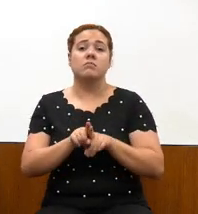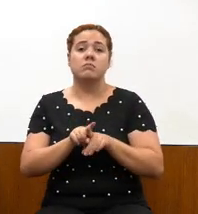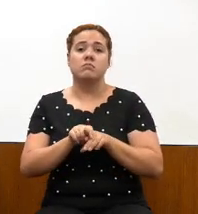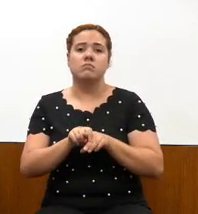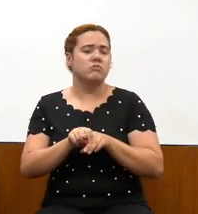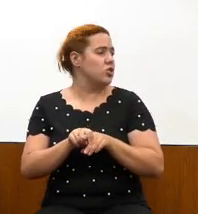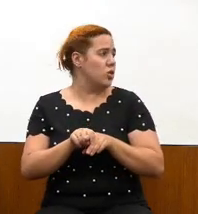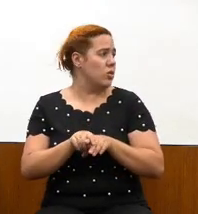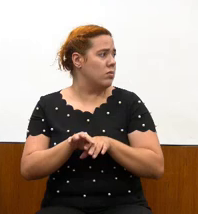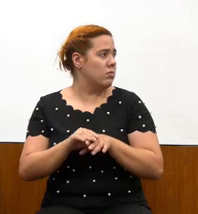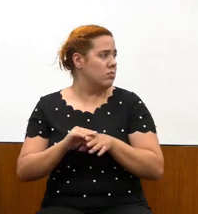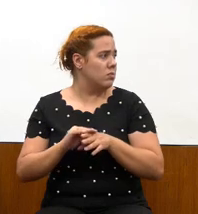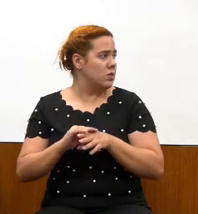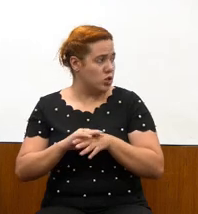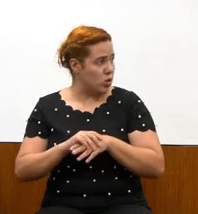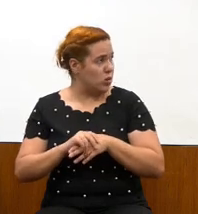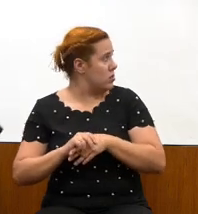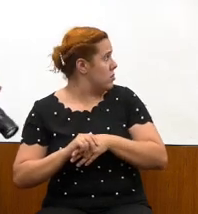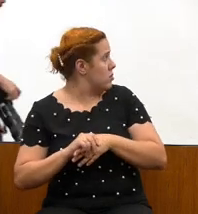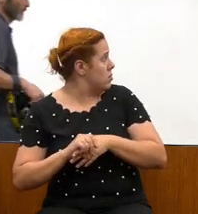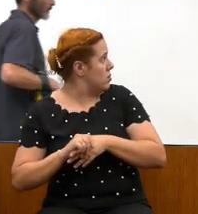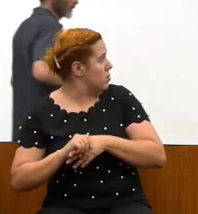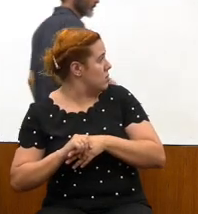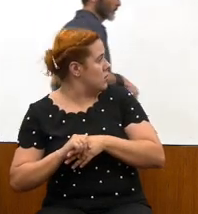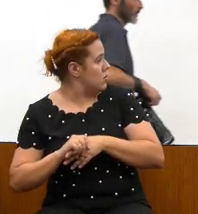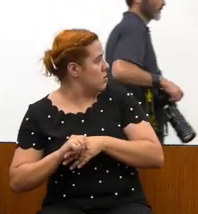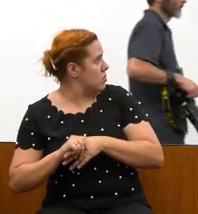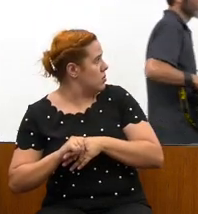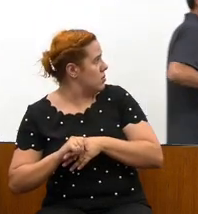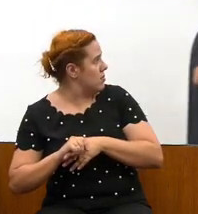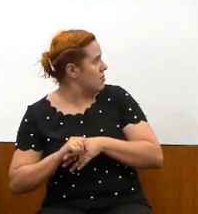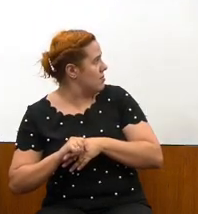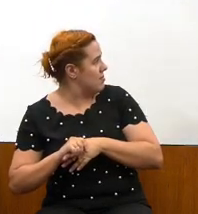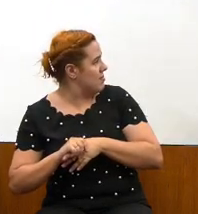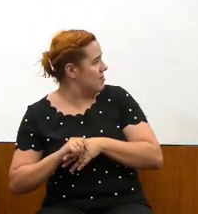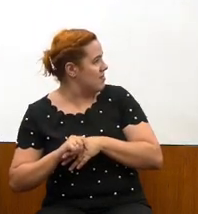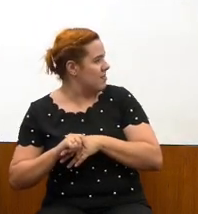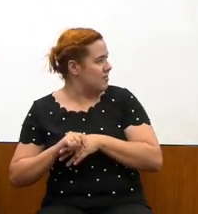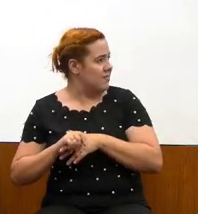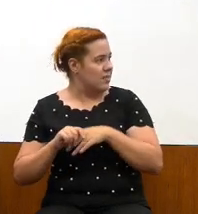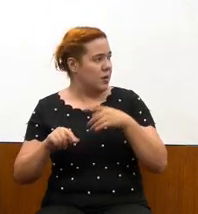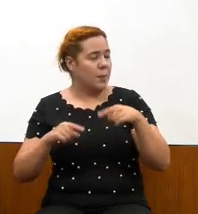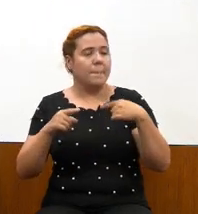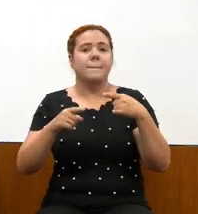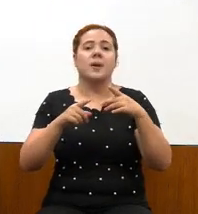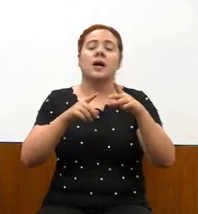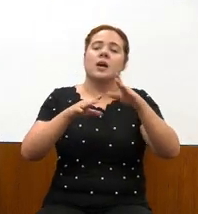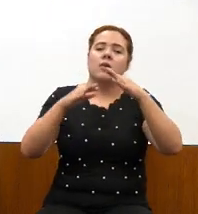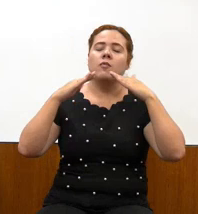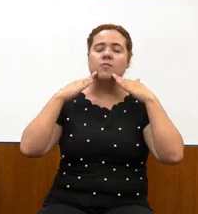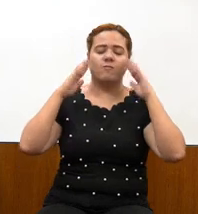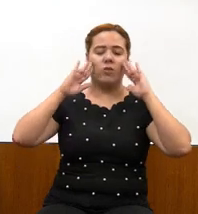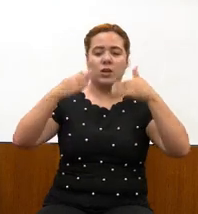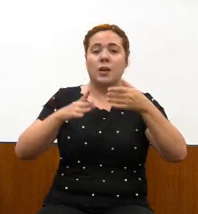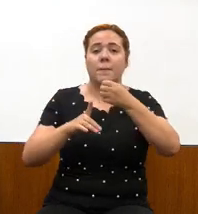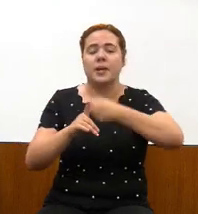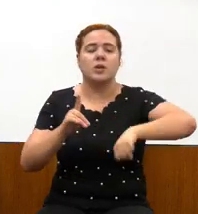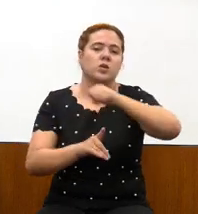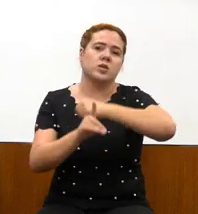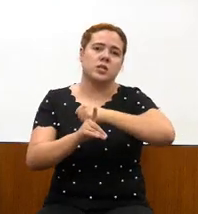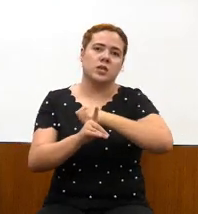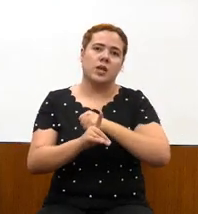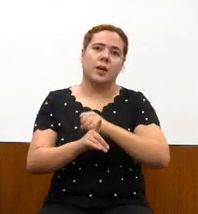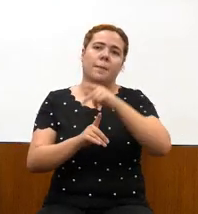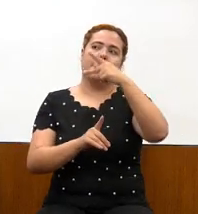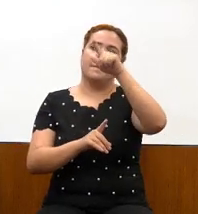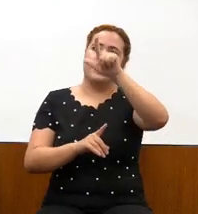pauta, visando assegurar o apoio a essas instituições fundamentais para a comunidade. Aprovamos também o